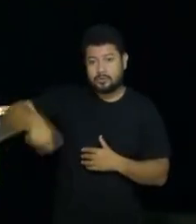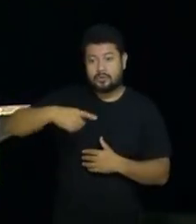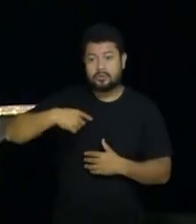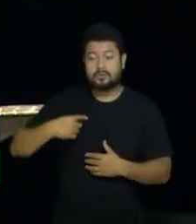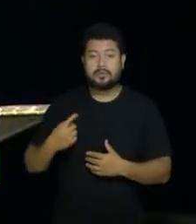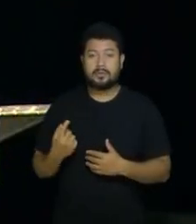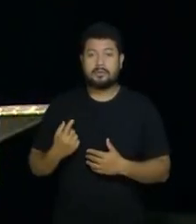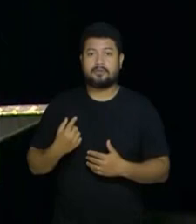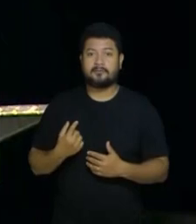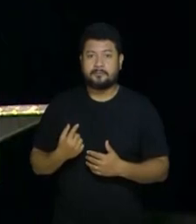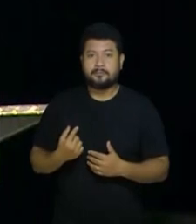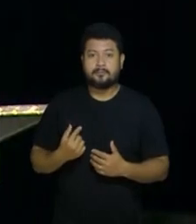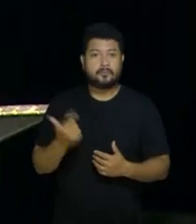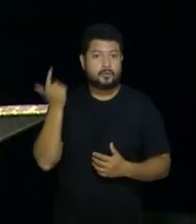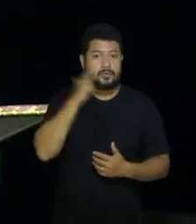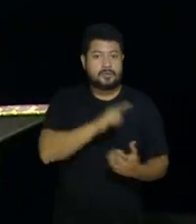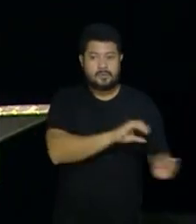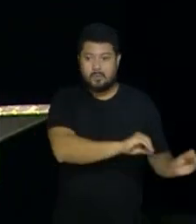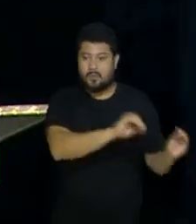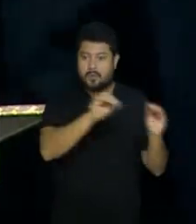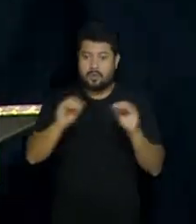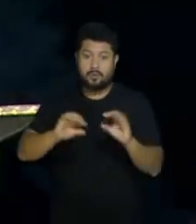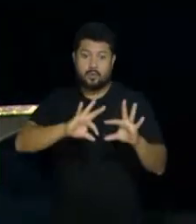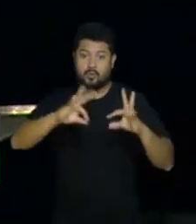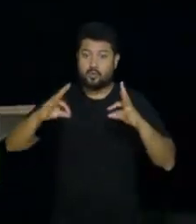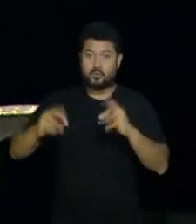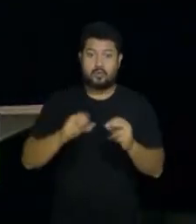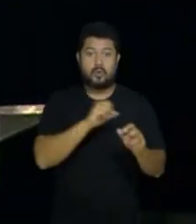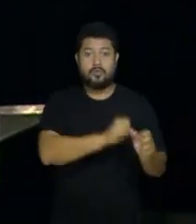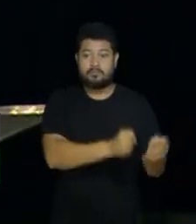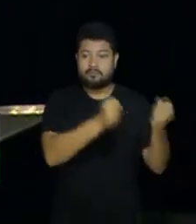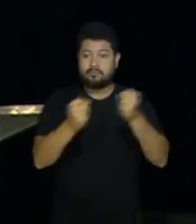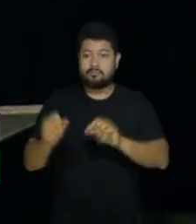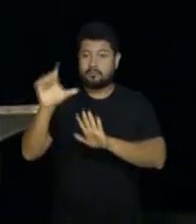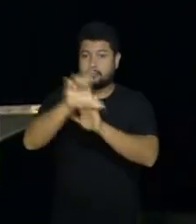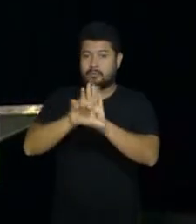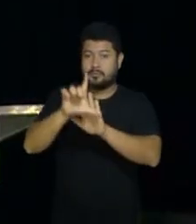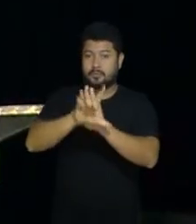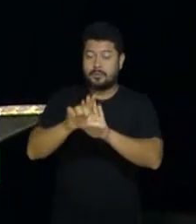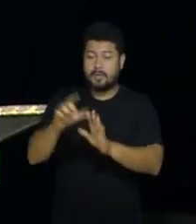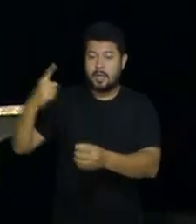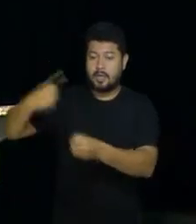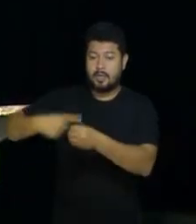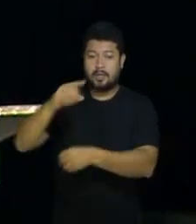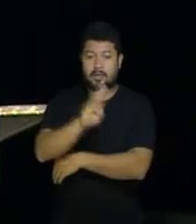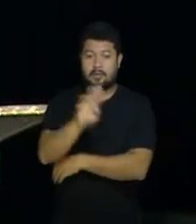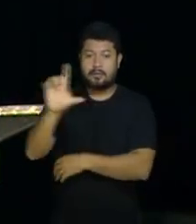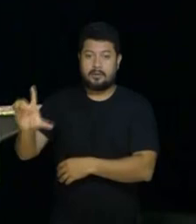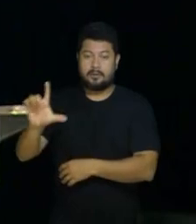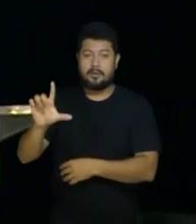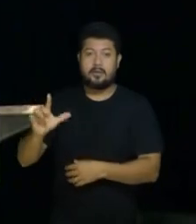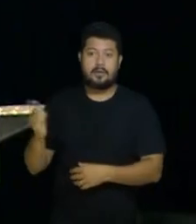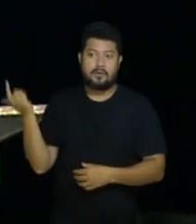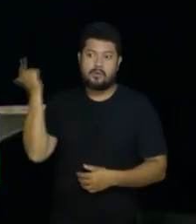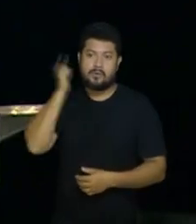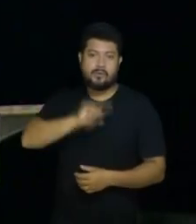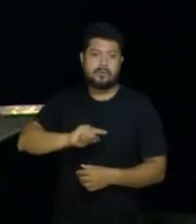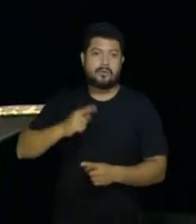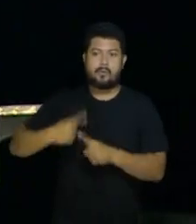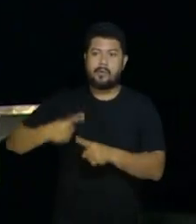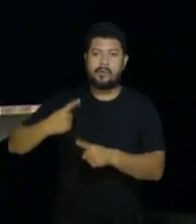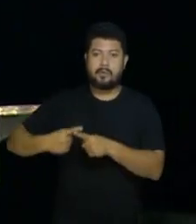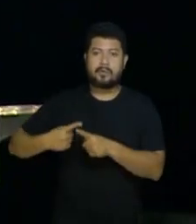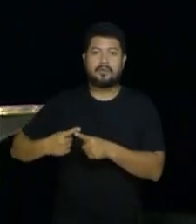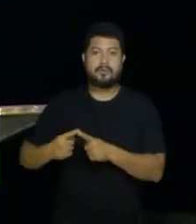poder legislativo para a cidade de Blumenau, e esse êxito que alcançamos naturalmente também se dá pelo envolvimento direto